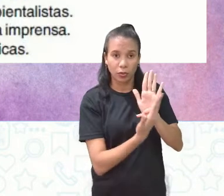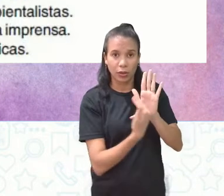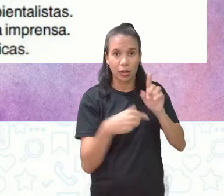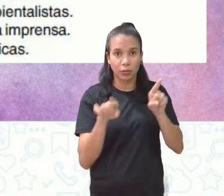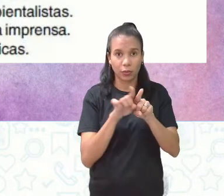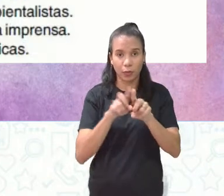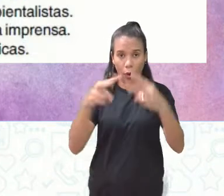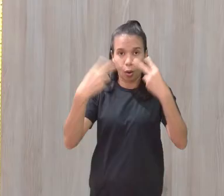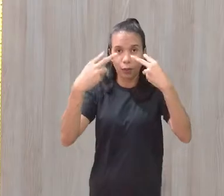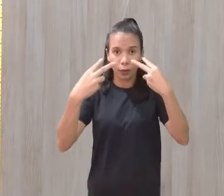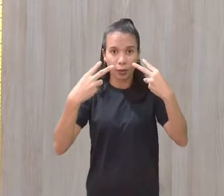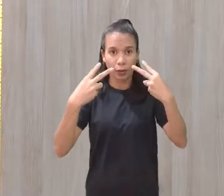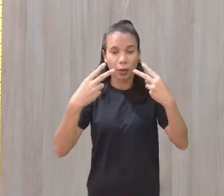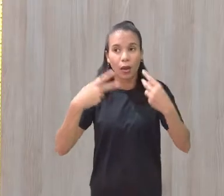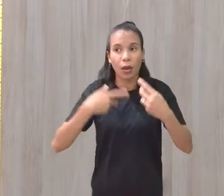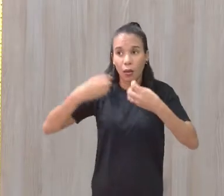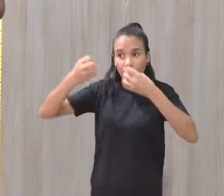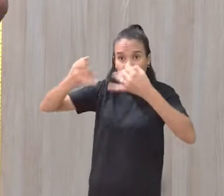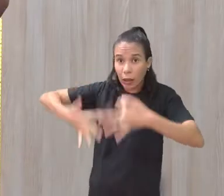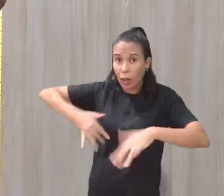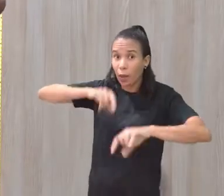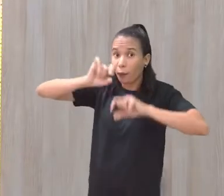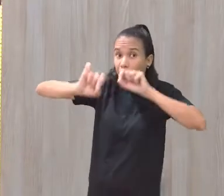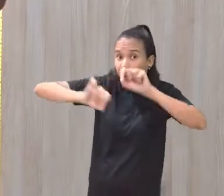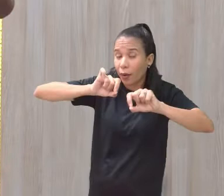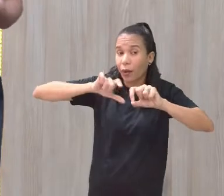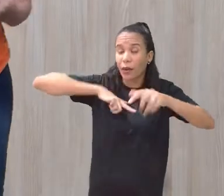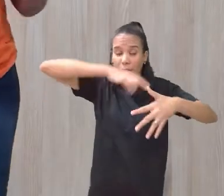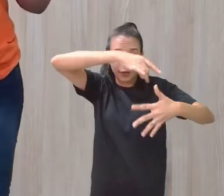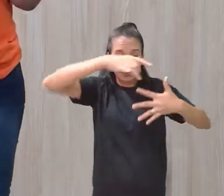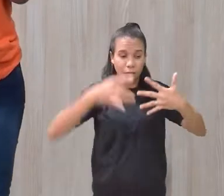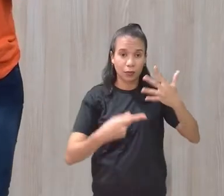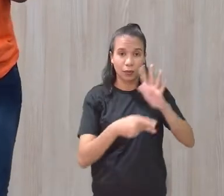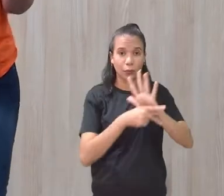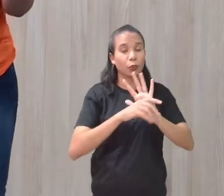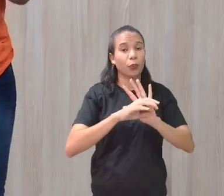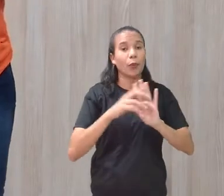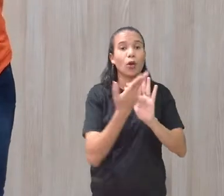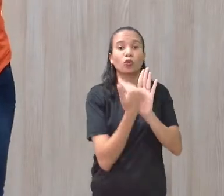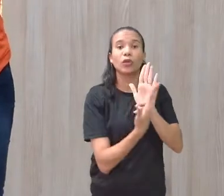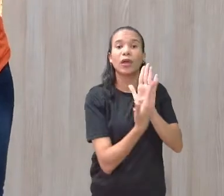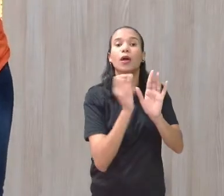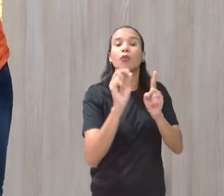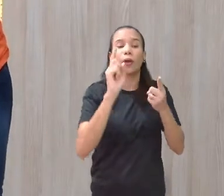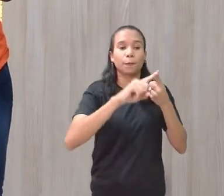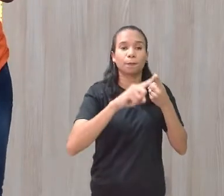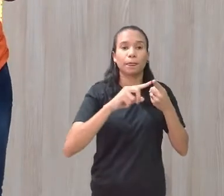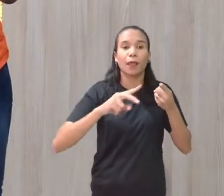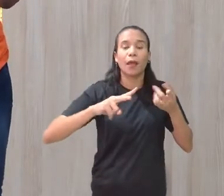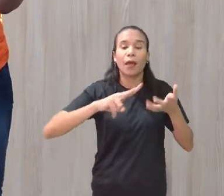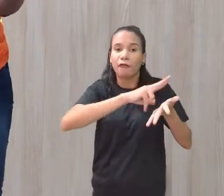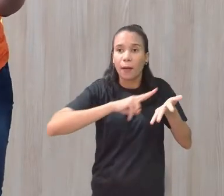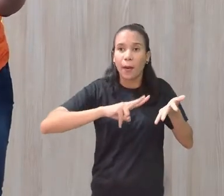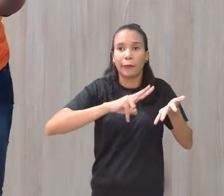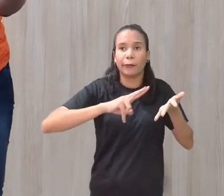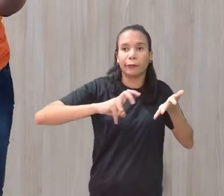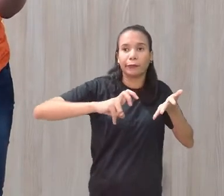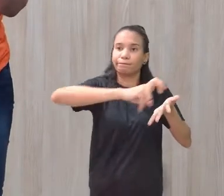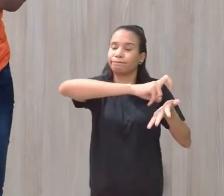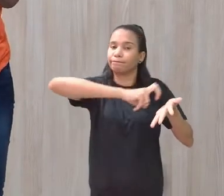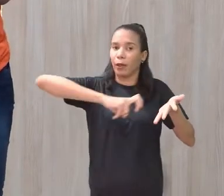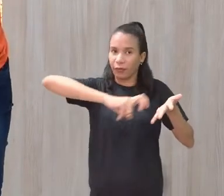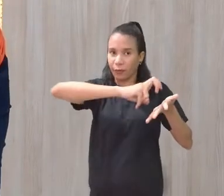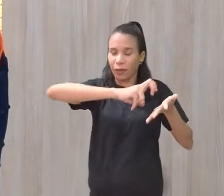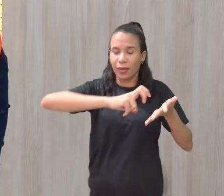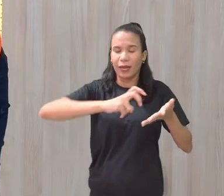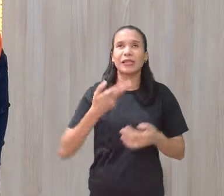para mim agora. Acabei de falar que os elementos da charge são verbais e não verbais.